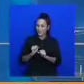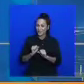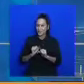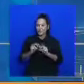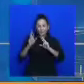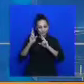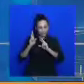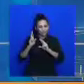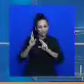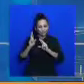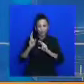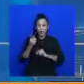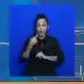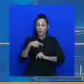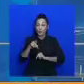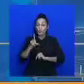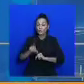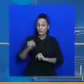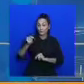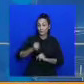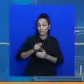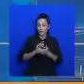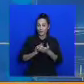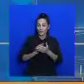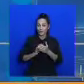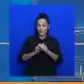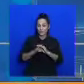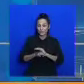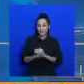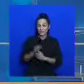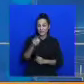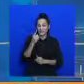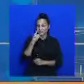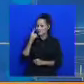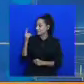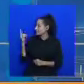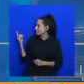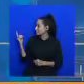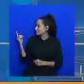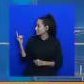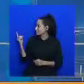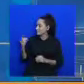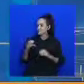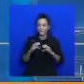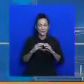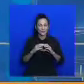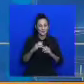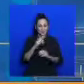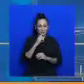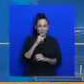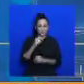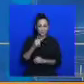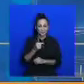na torcida. O 20º número da Lotomania. Bola verde, número 73.